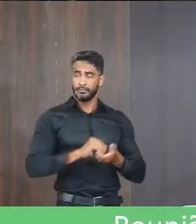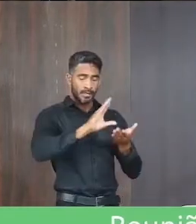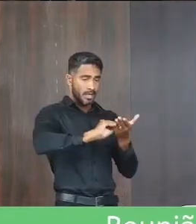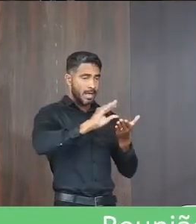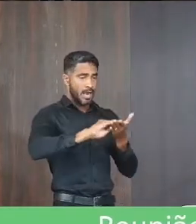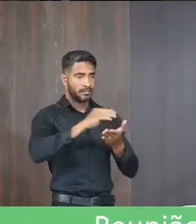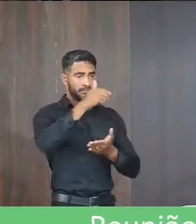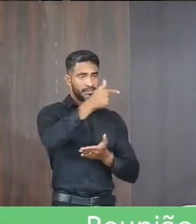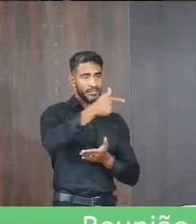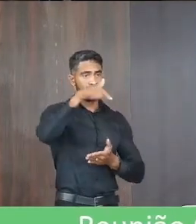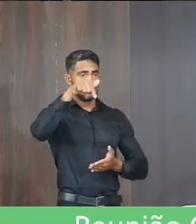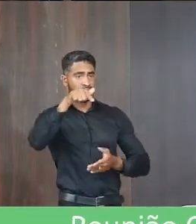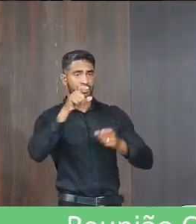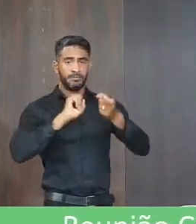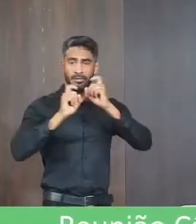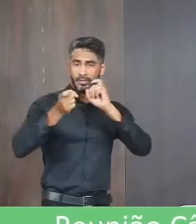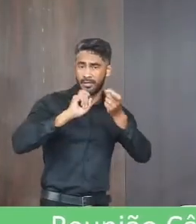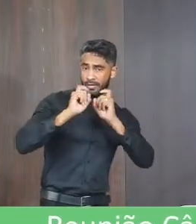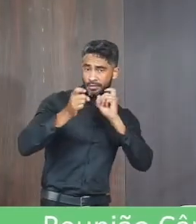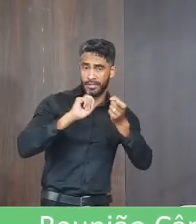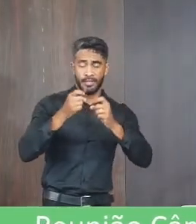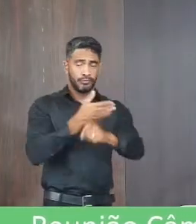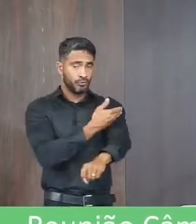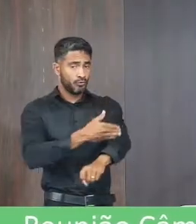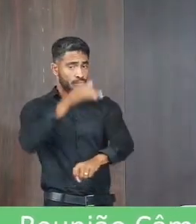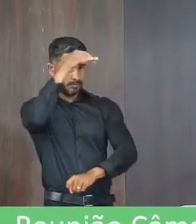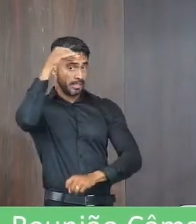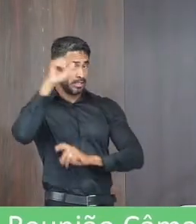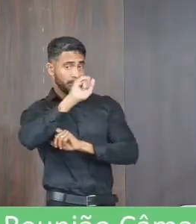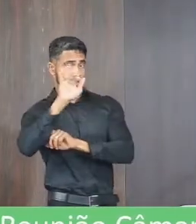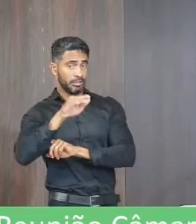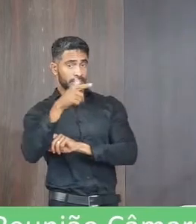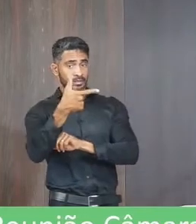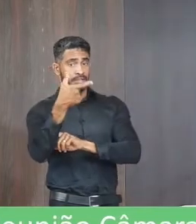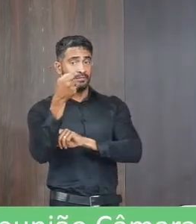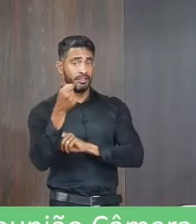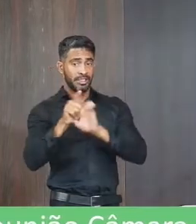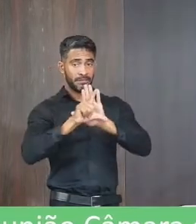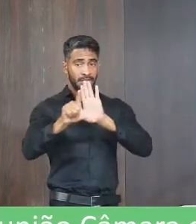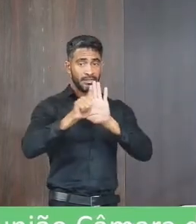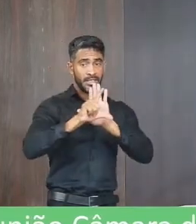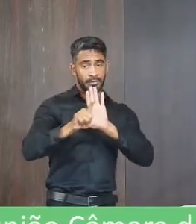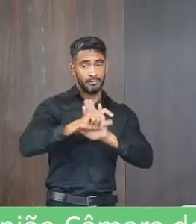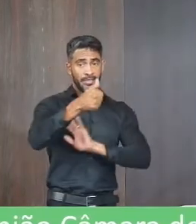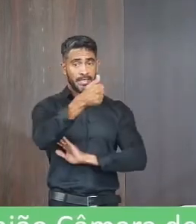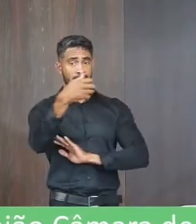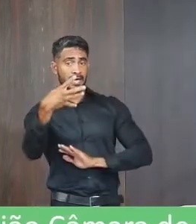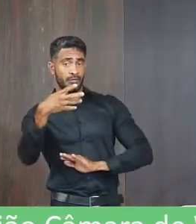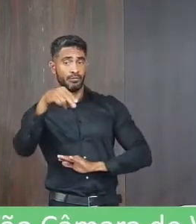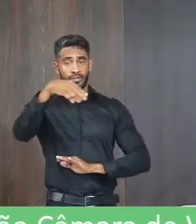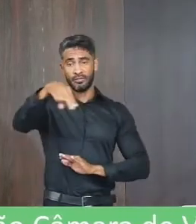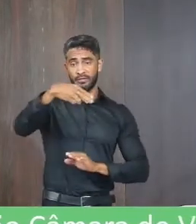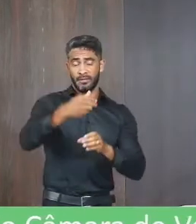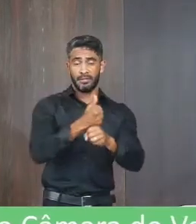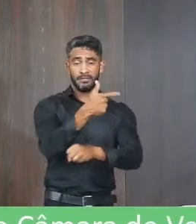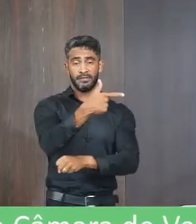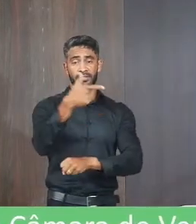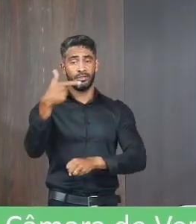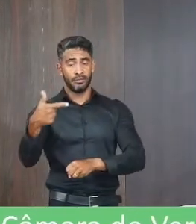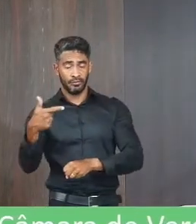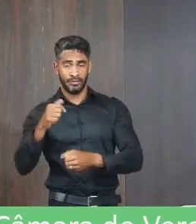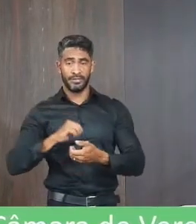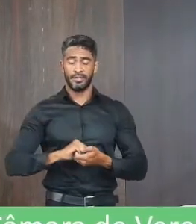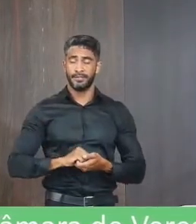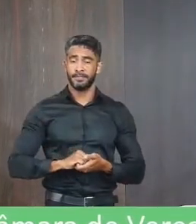Ata da 37ª Reunião Ordinária da Câmara Municipal de Janaúba, da 20ª Legislatura, em 14 de novembro de 2022.